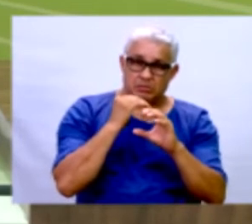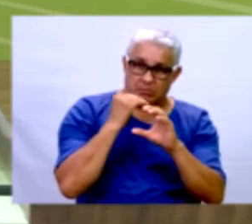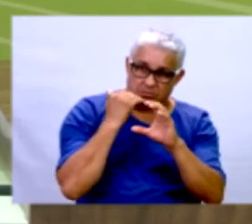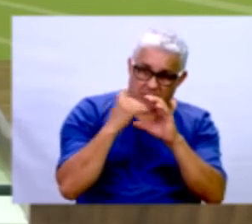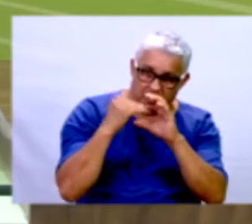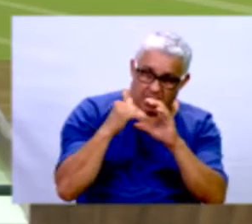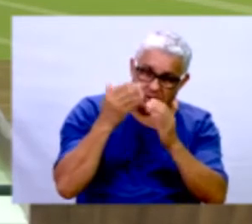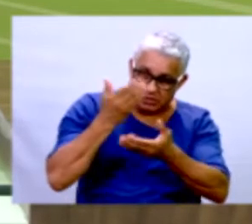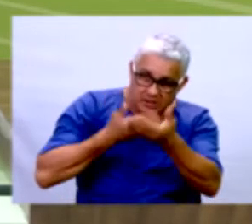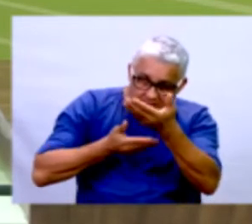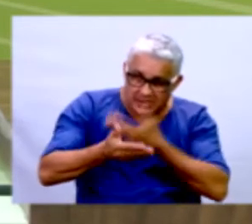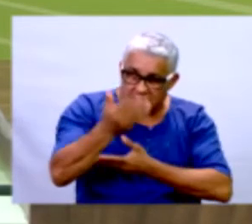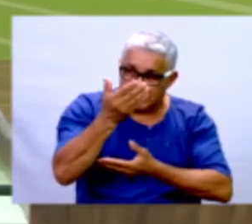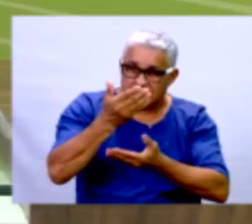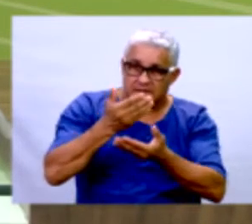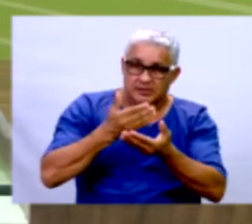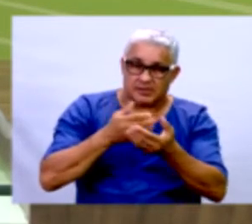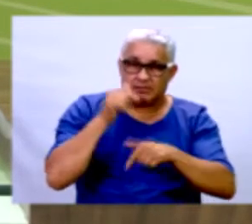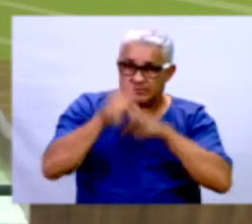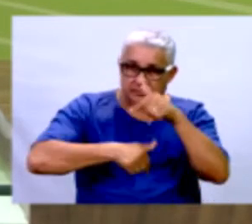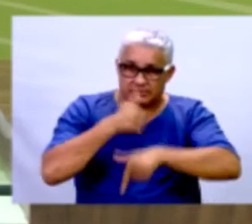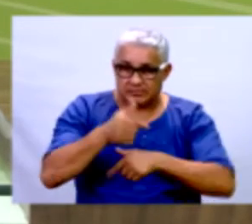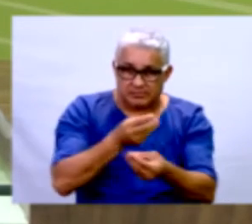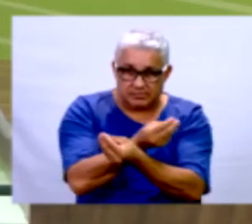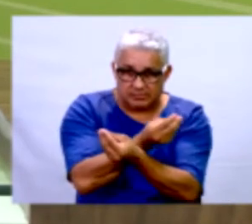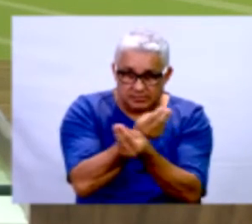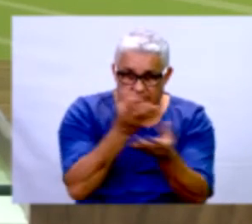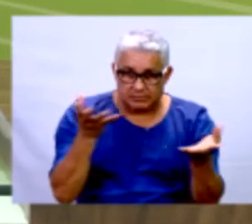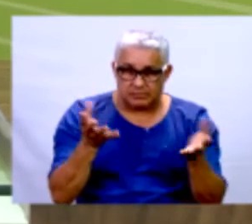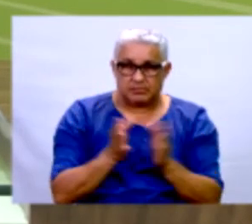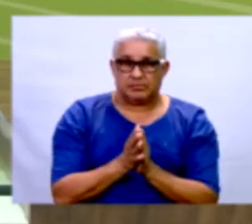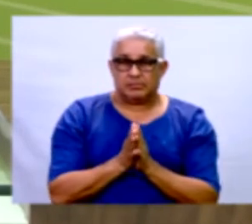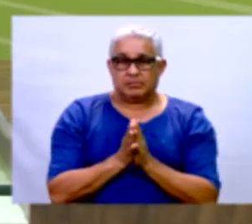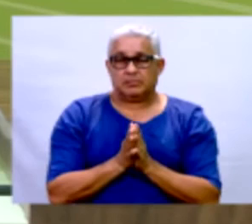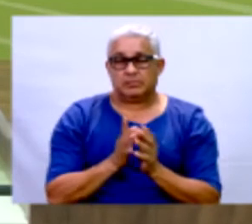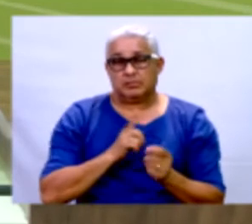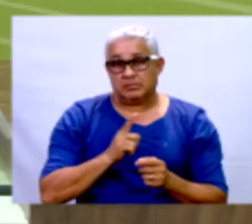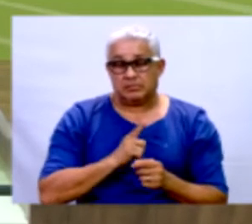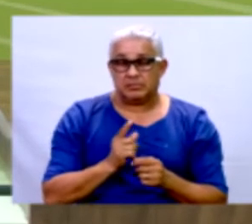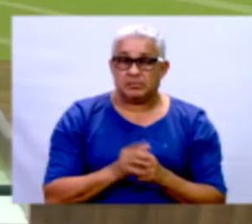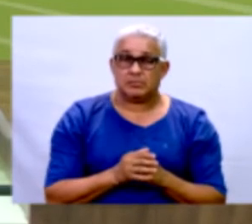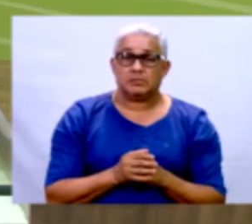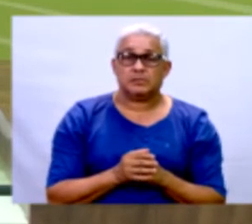mensagens. Então, um serviço que é oferecido onde existe